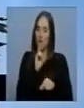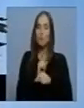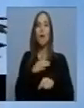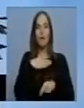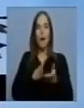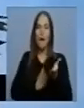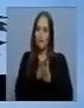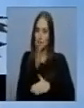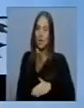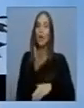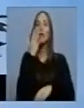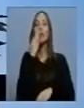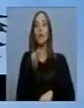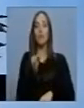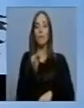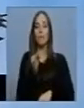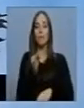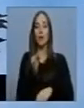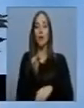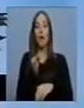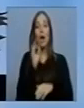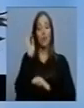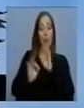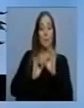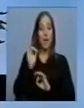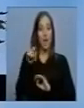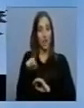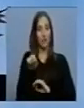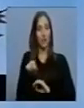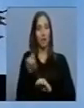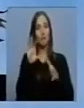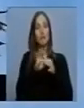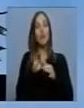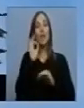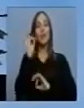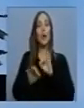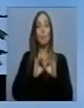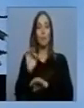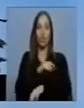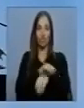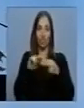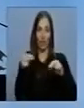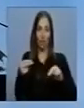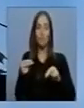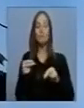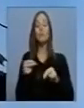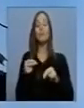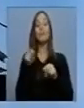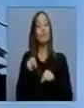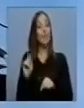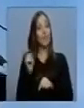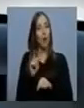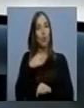tentar utilizar esta terapia faz parte da terapia gênica neste caso estamos a falar